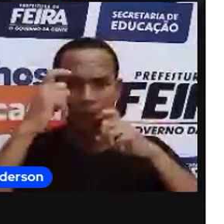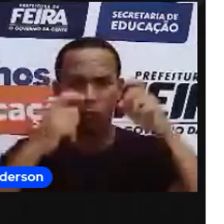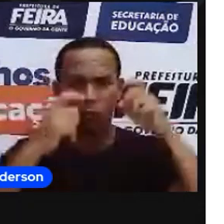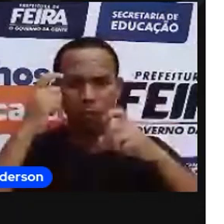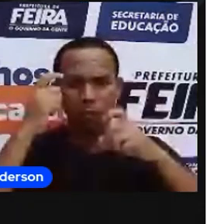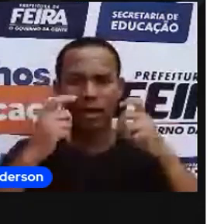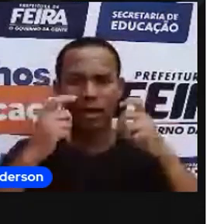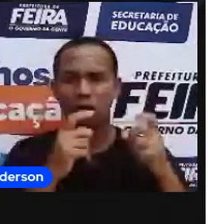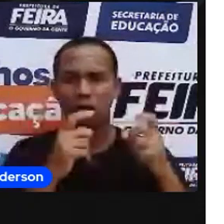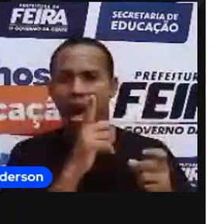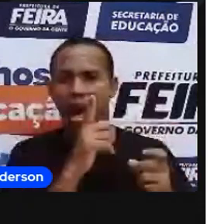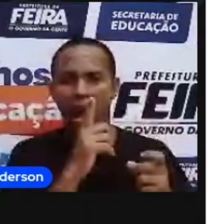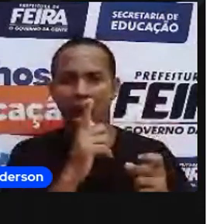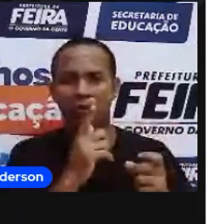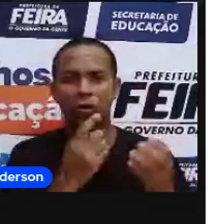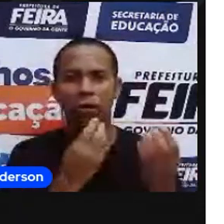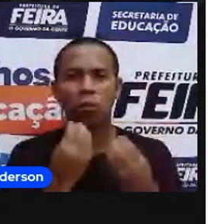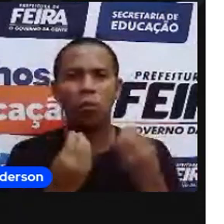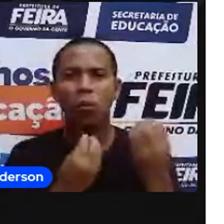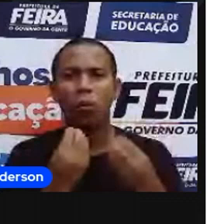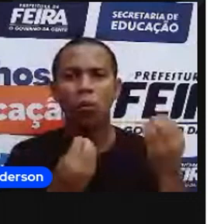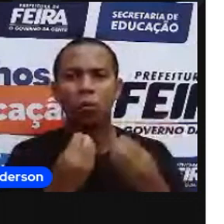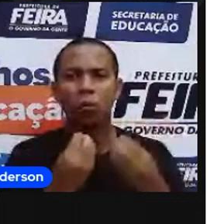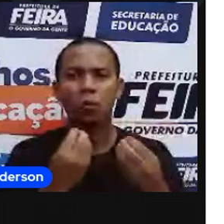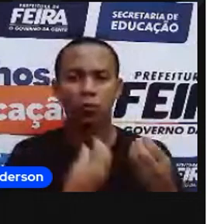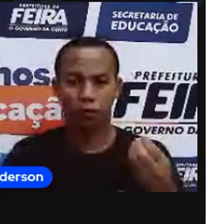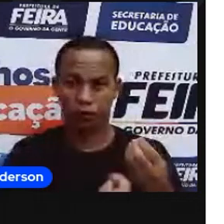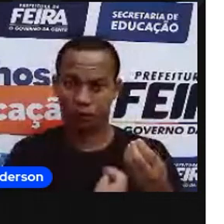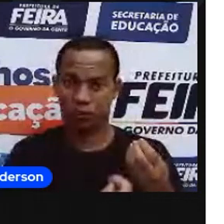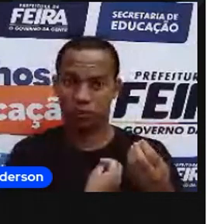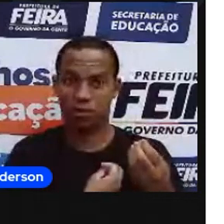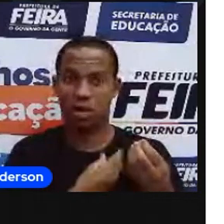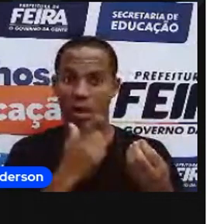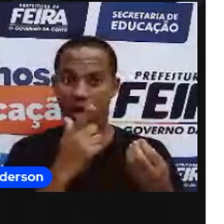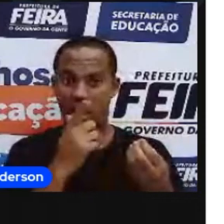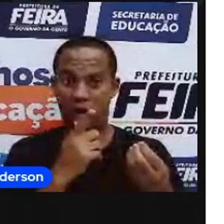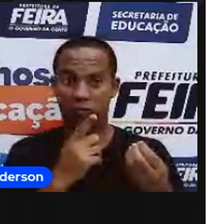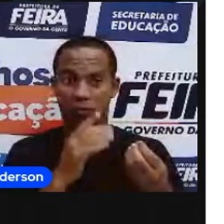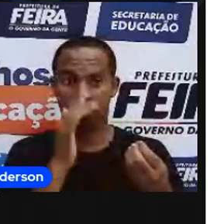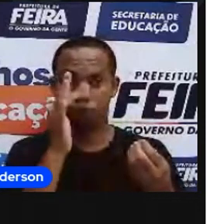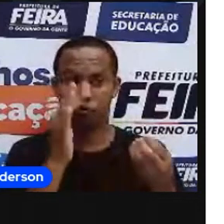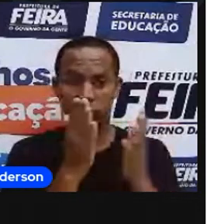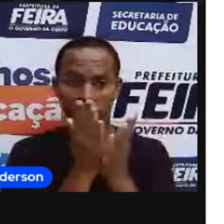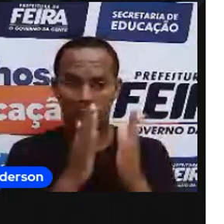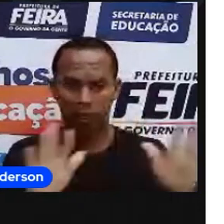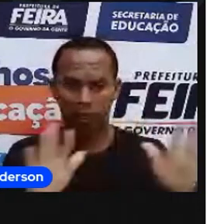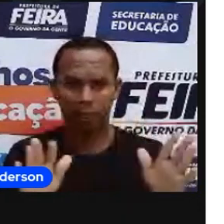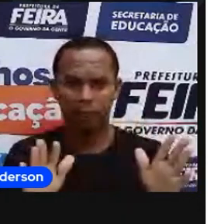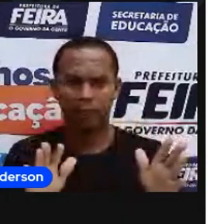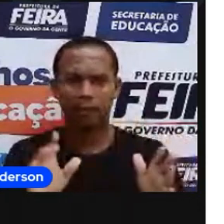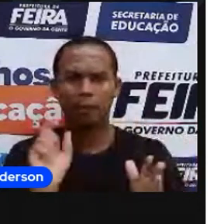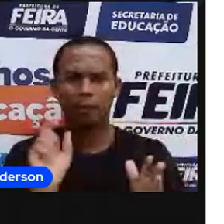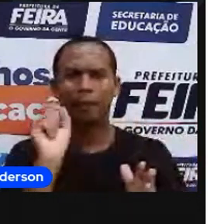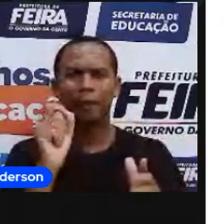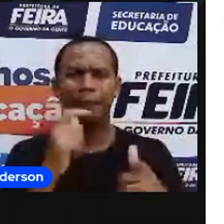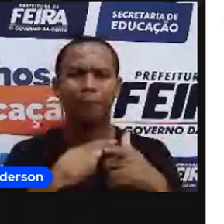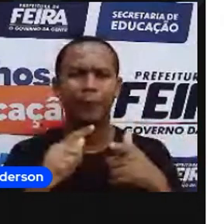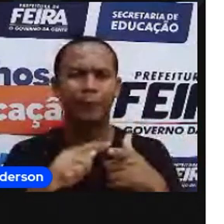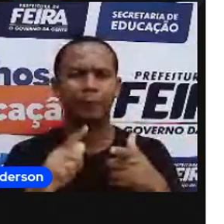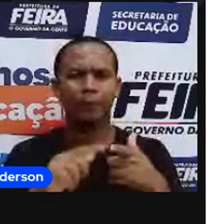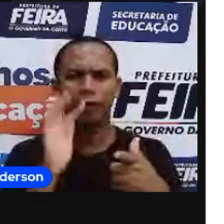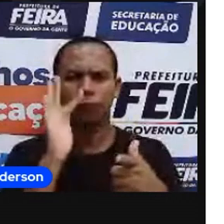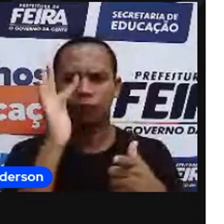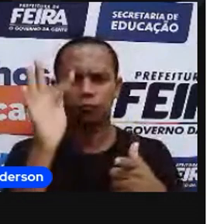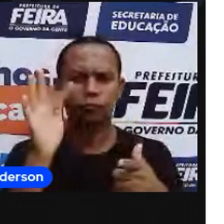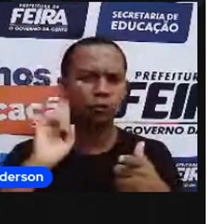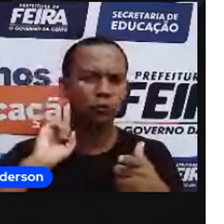água, uma importante fonte de vida, não se acabe. Um dos problemas é a poluição.